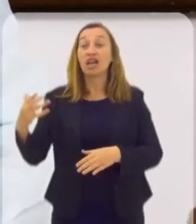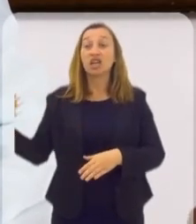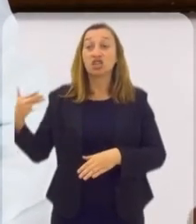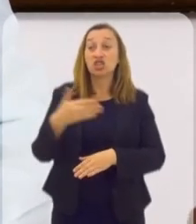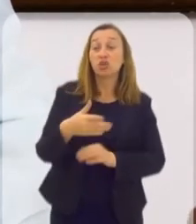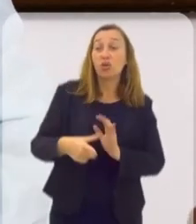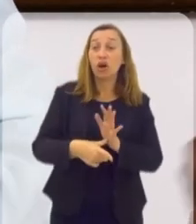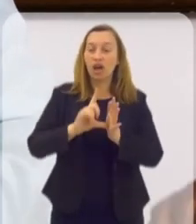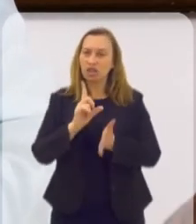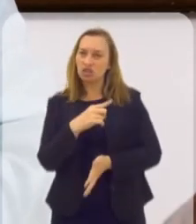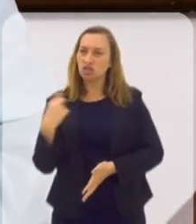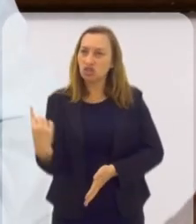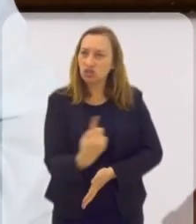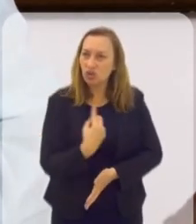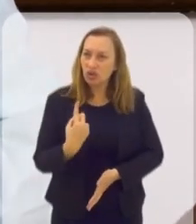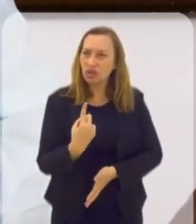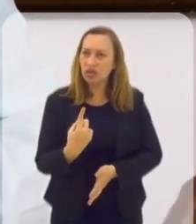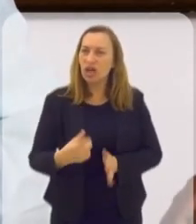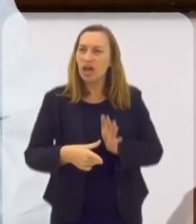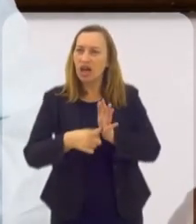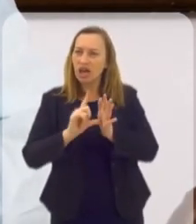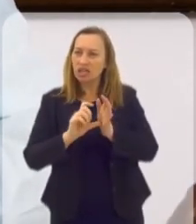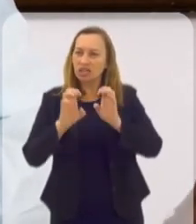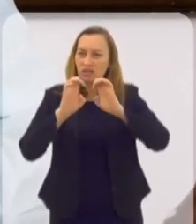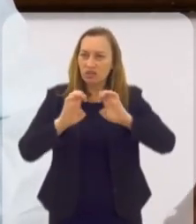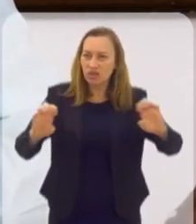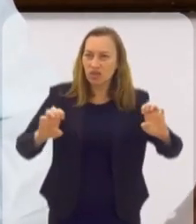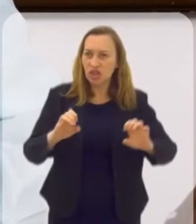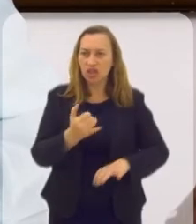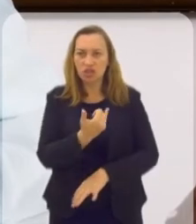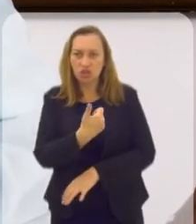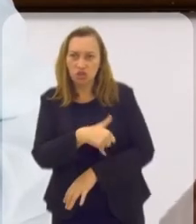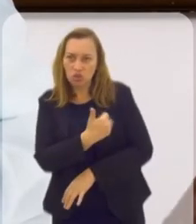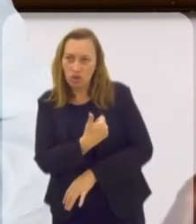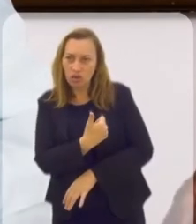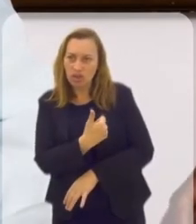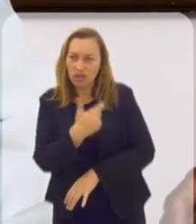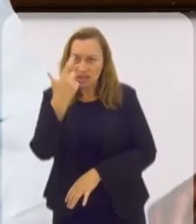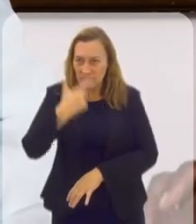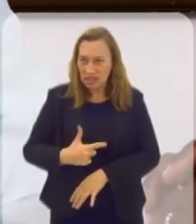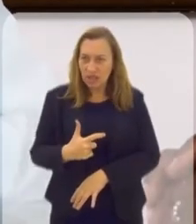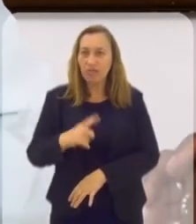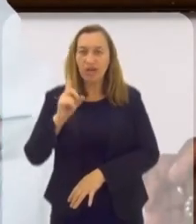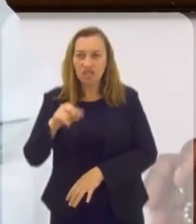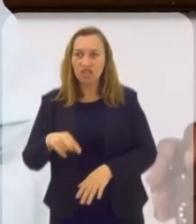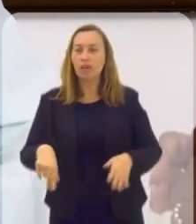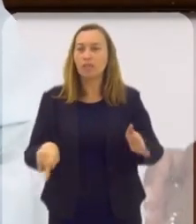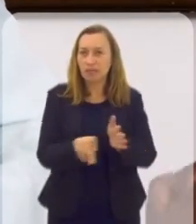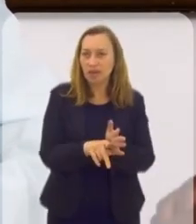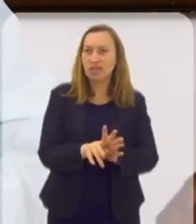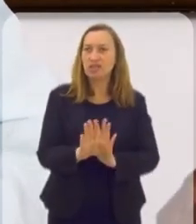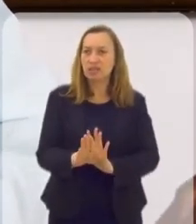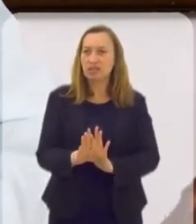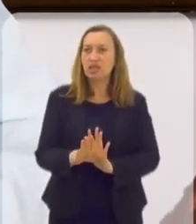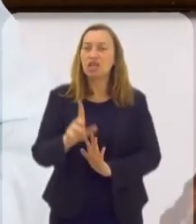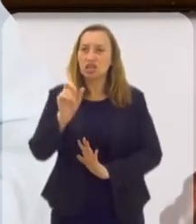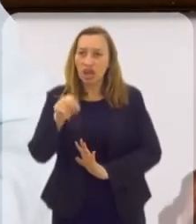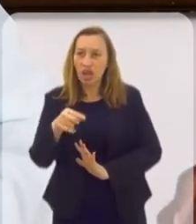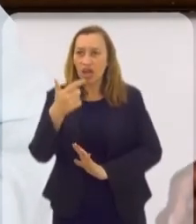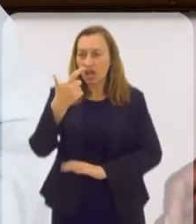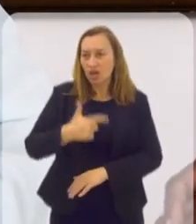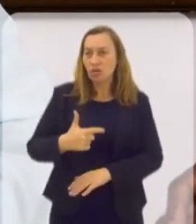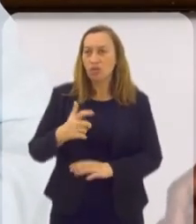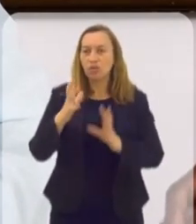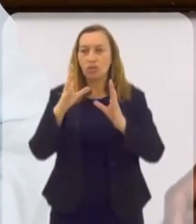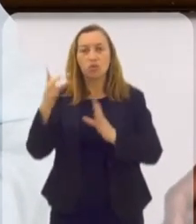veio antes de nós, que antes de, como diz o Evangelho de João, de antes de nós sermos, ele já era. Perfeito. Então, ele